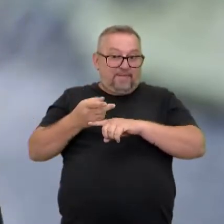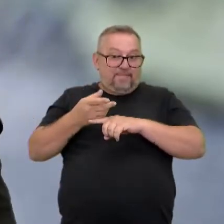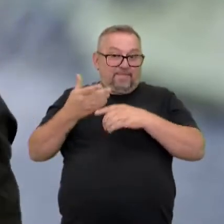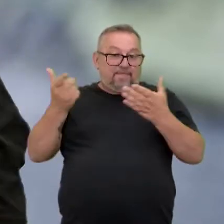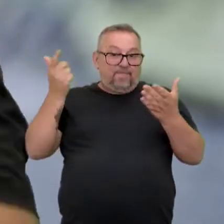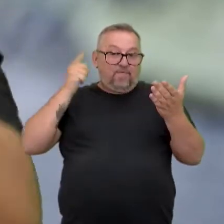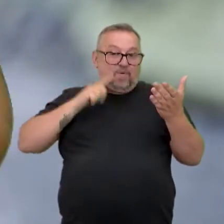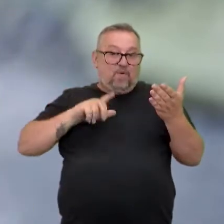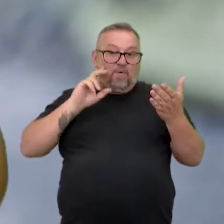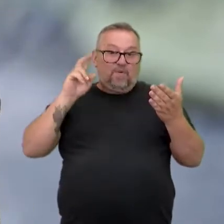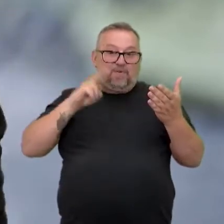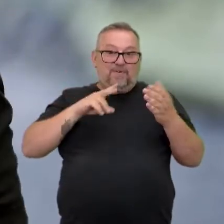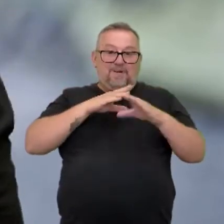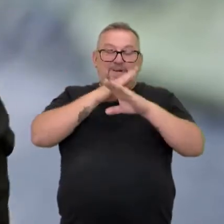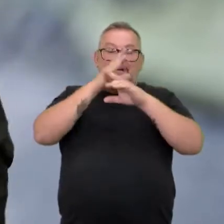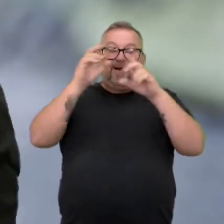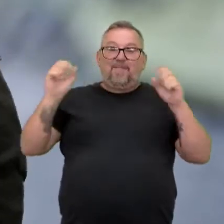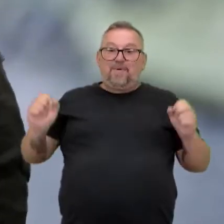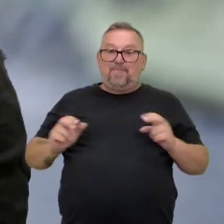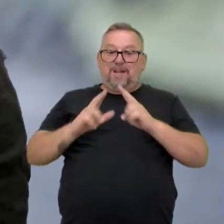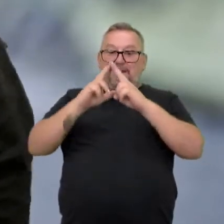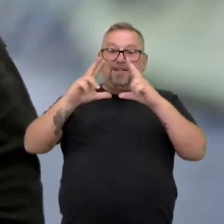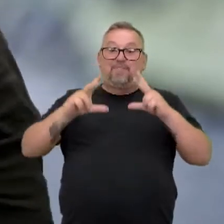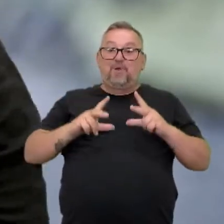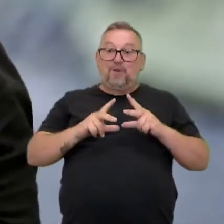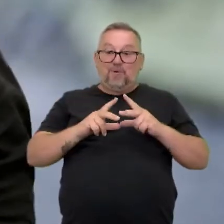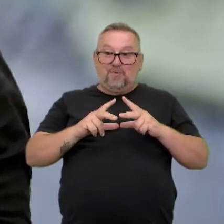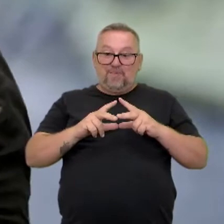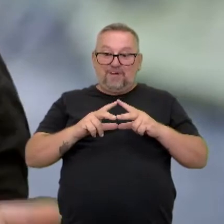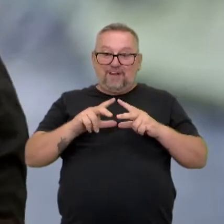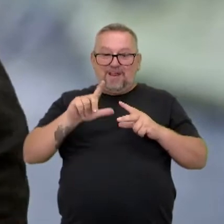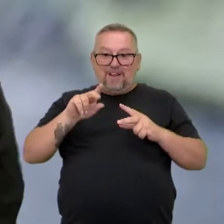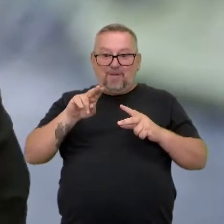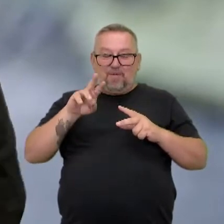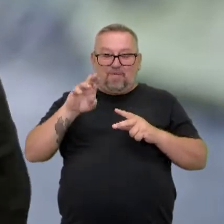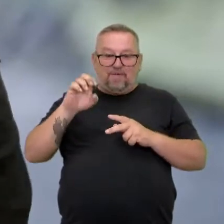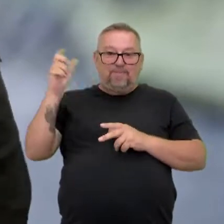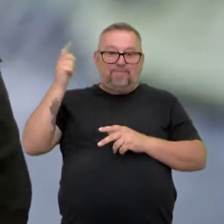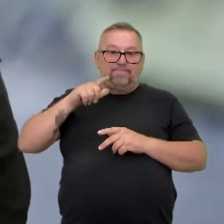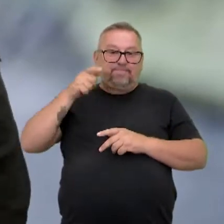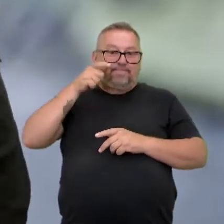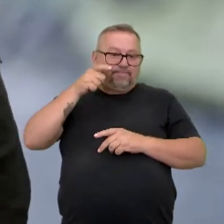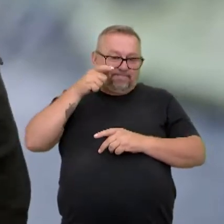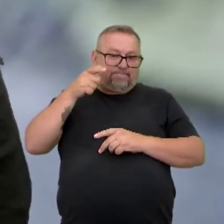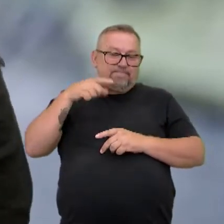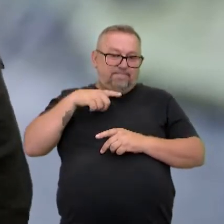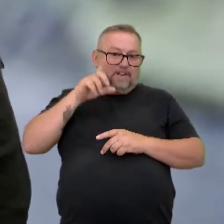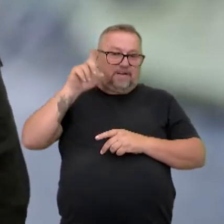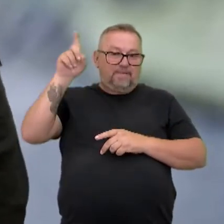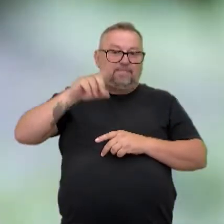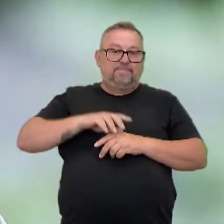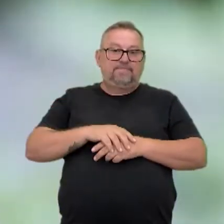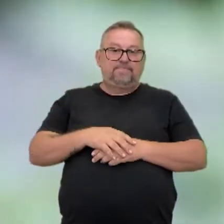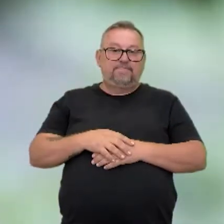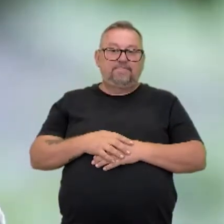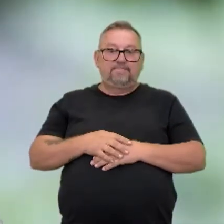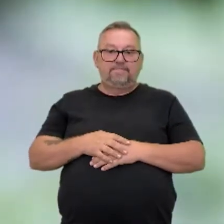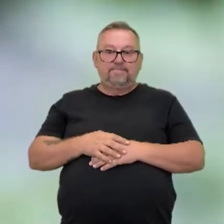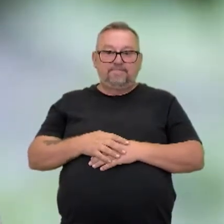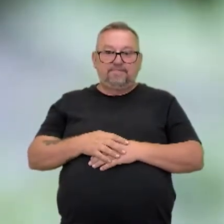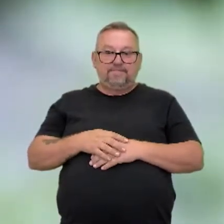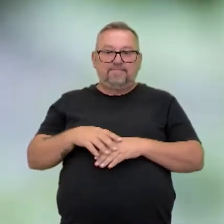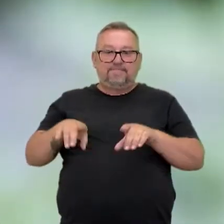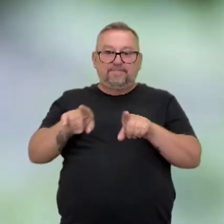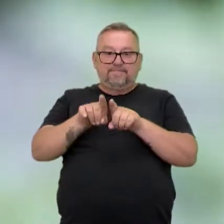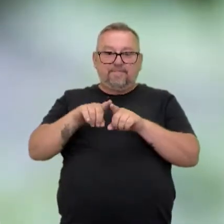consigo ir pra Paris, pro Louvre agora, mas pelo meu celular eu consigo ter acesso às obras de arte que estão lá. Muito bem. E, gente,